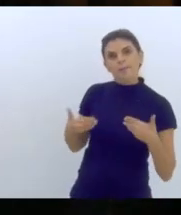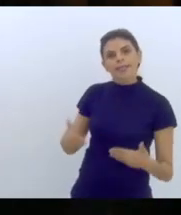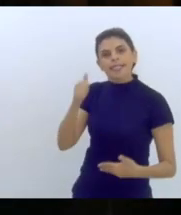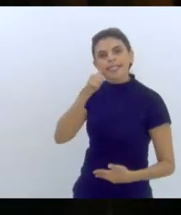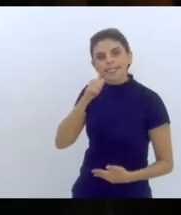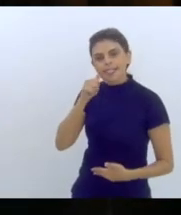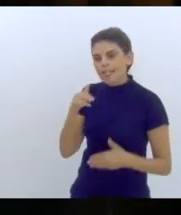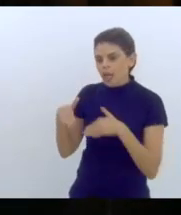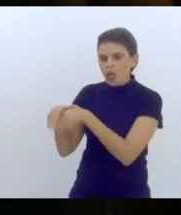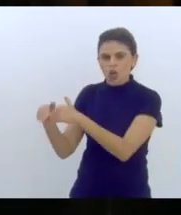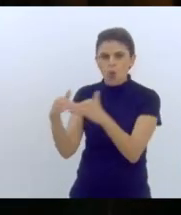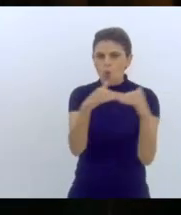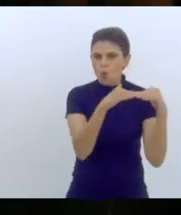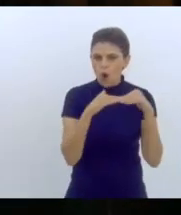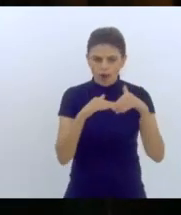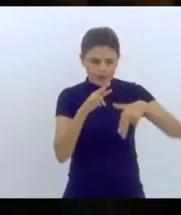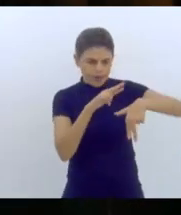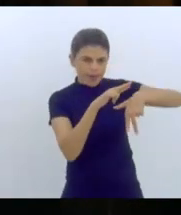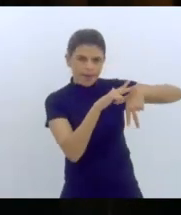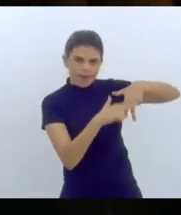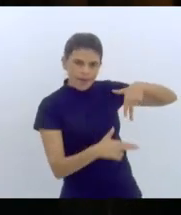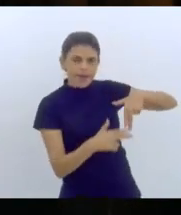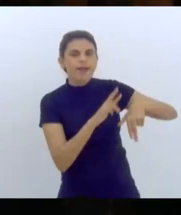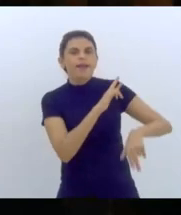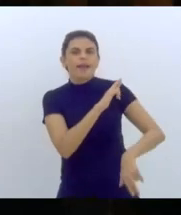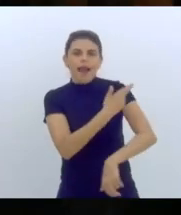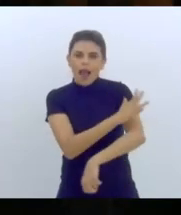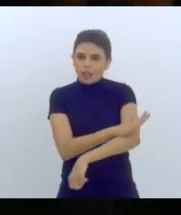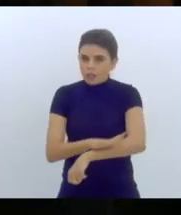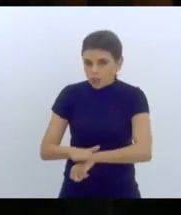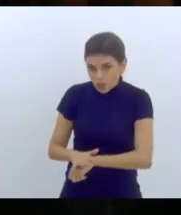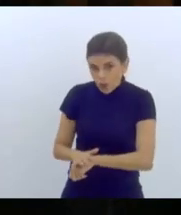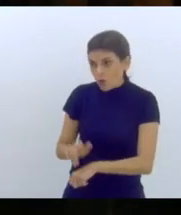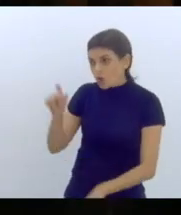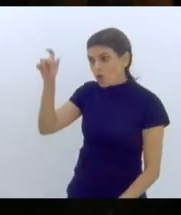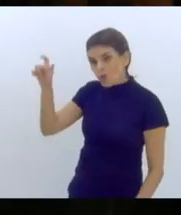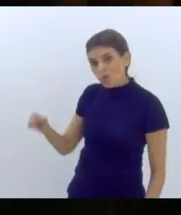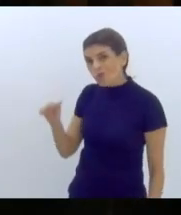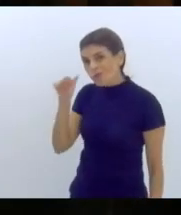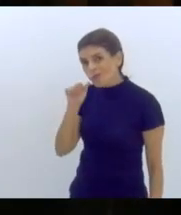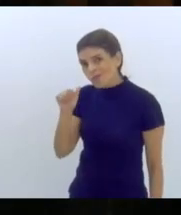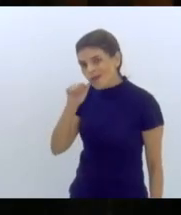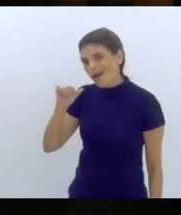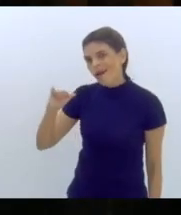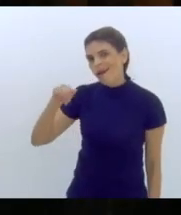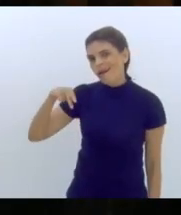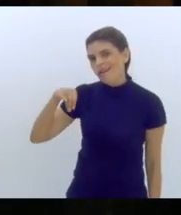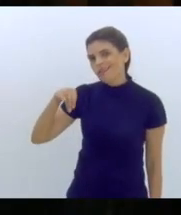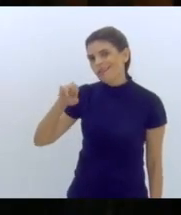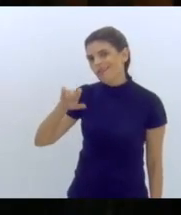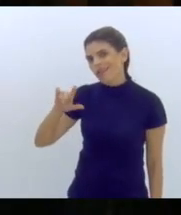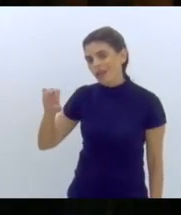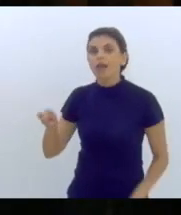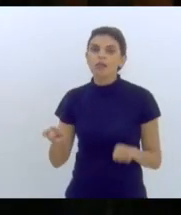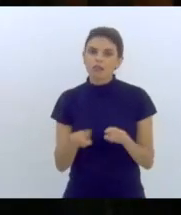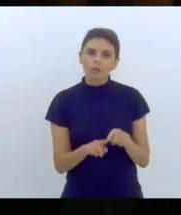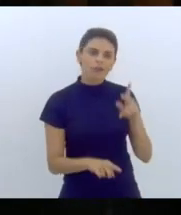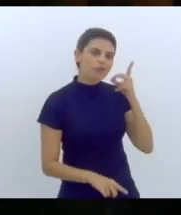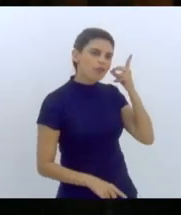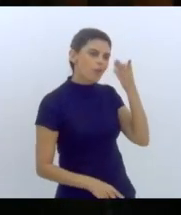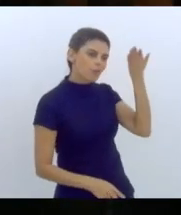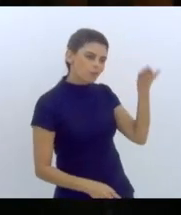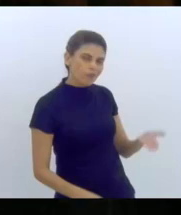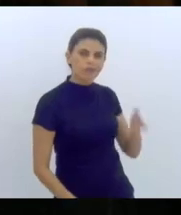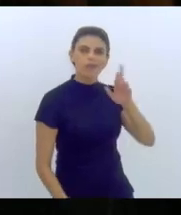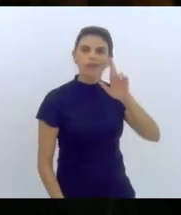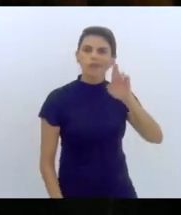Racial. E vai continuar assim, tendo deputado estadual como Renata Souza. E aí é isso mesmo. Estou aqui